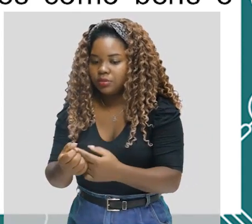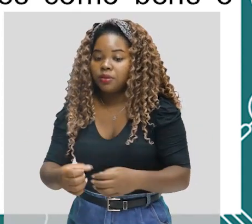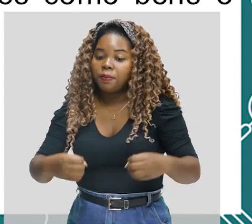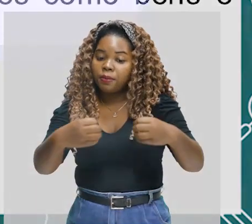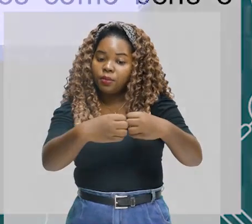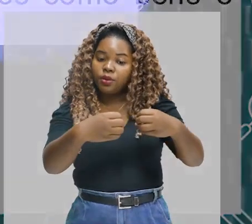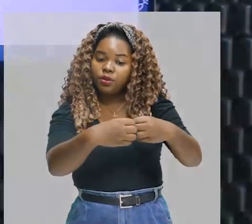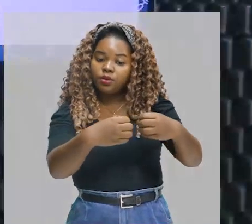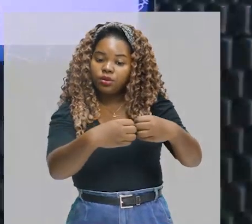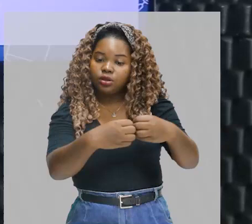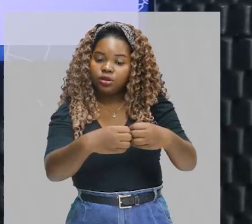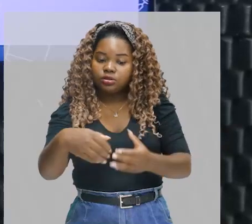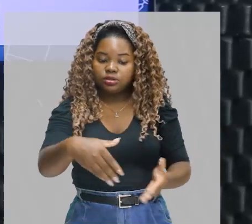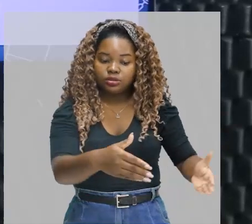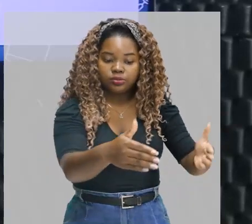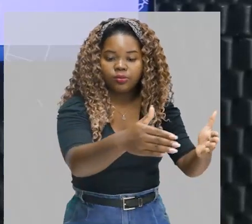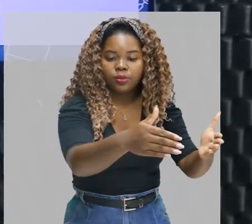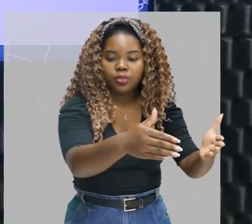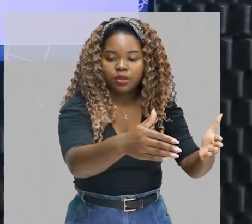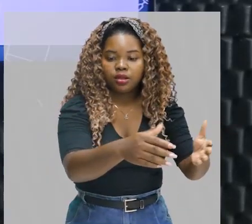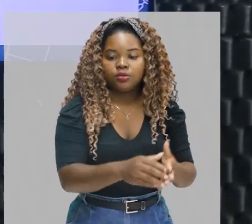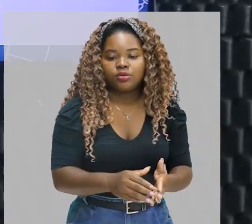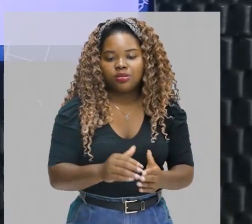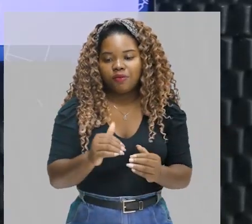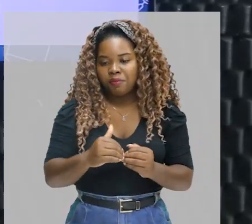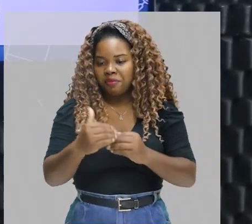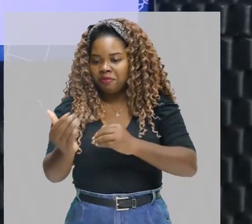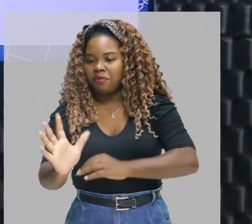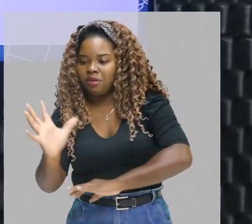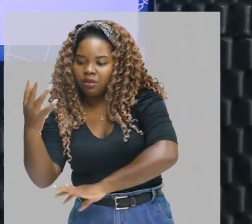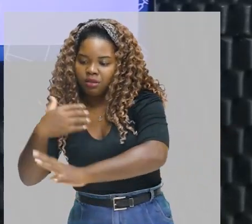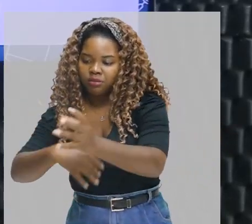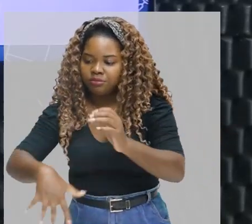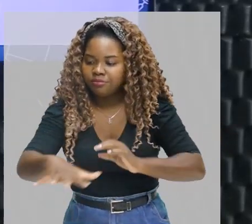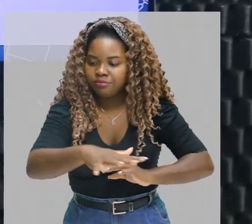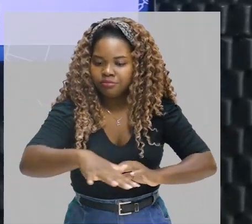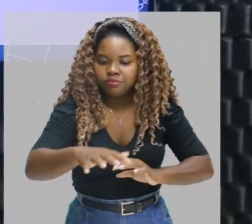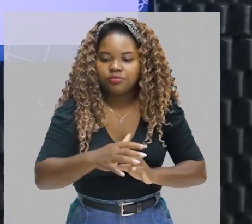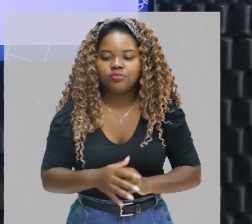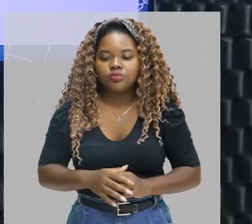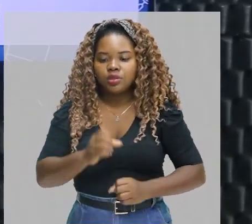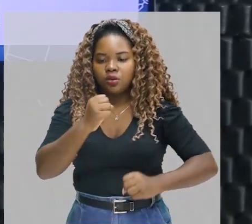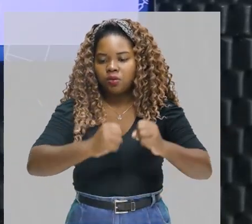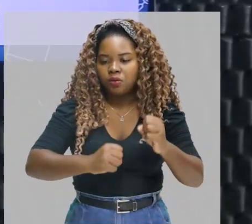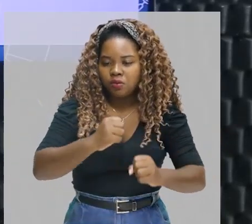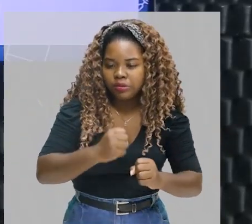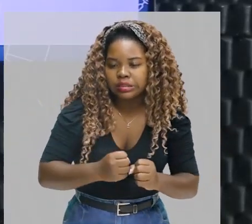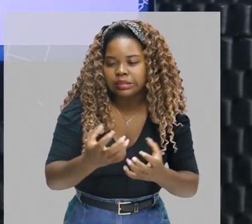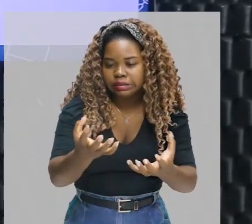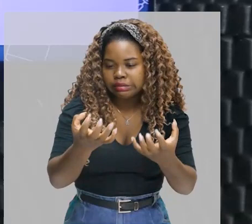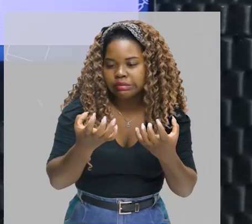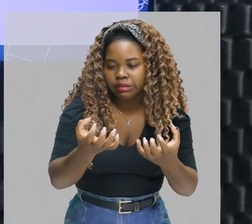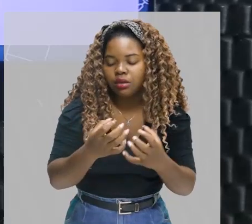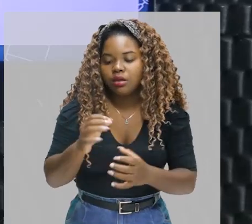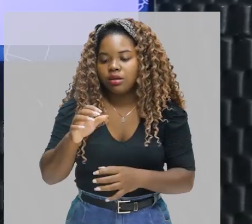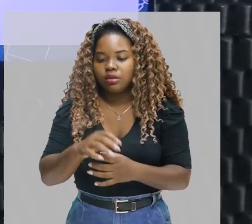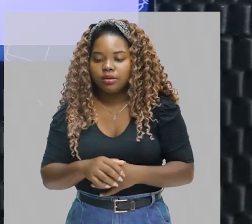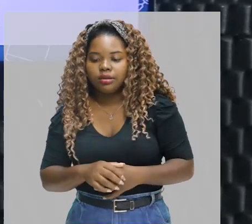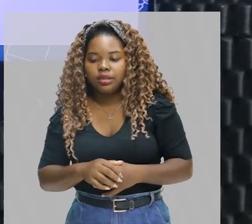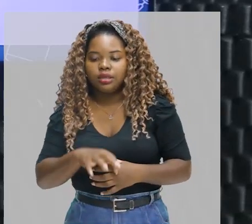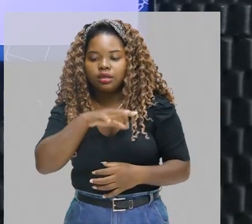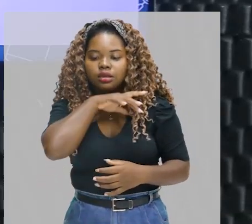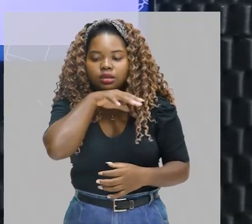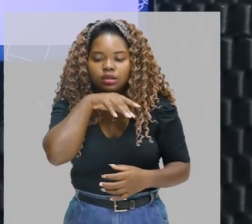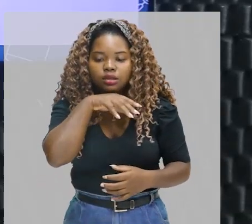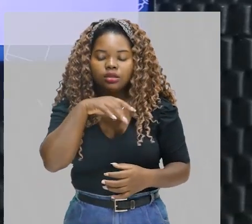mais sair na natureza sem rumo, atrás de alimento, como eles, né? Porque a partir